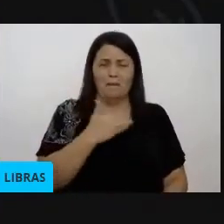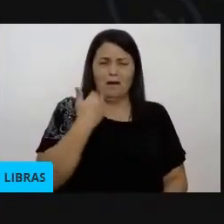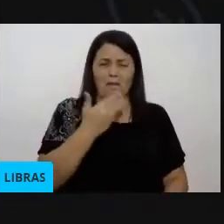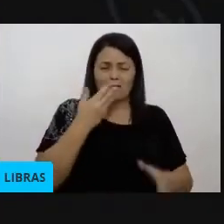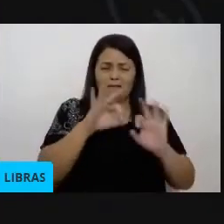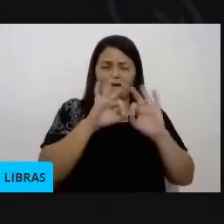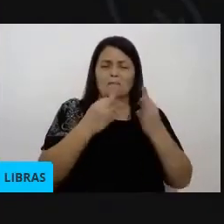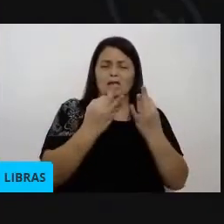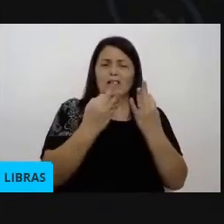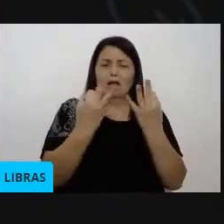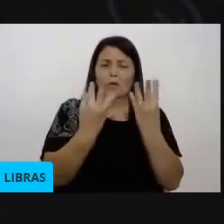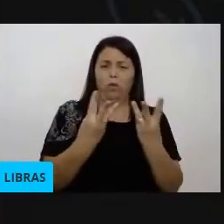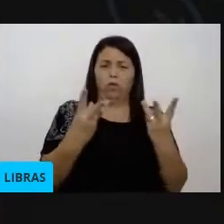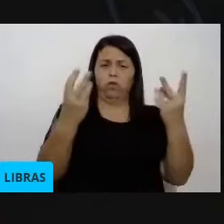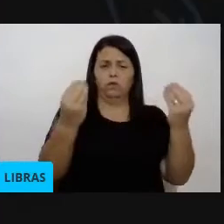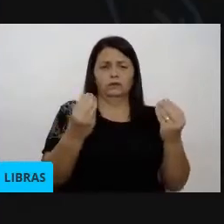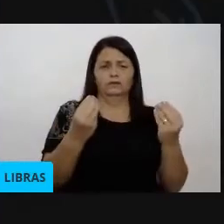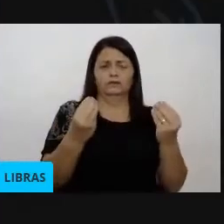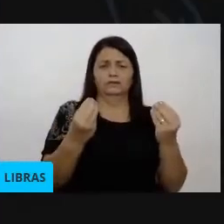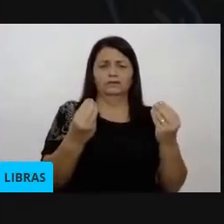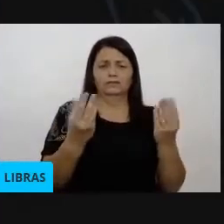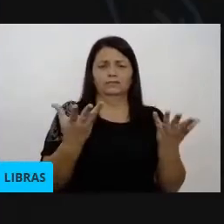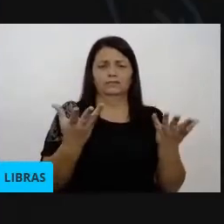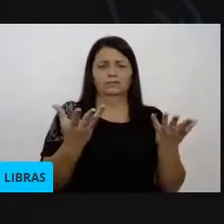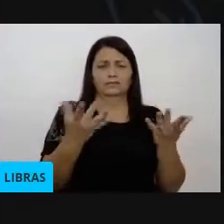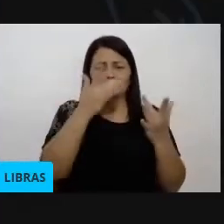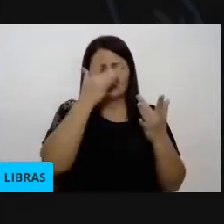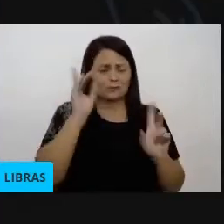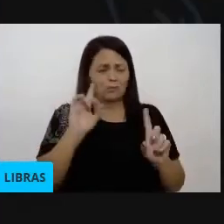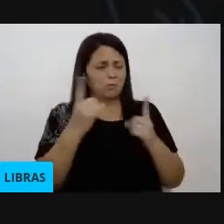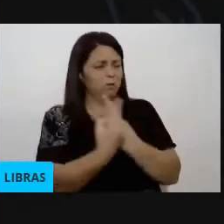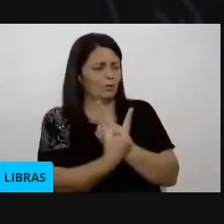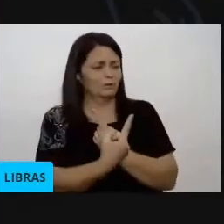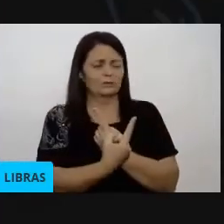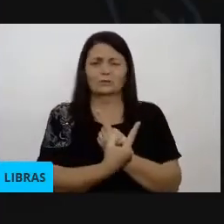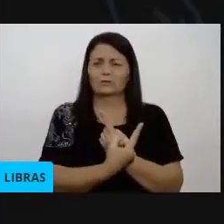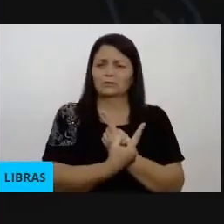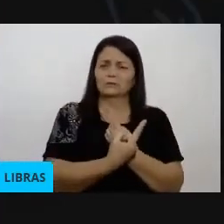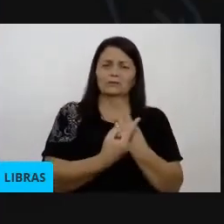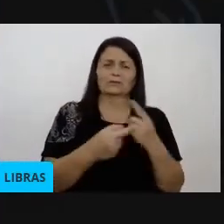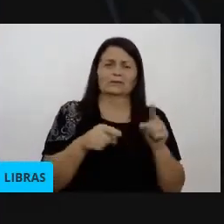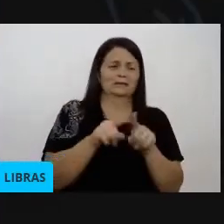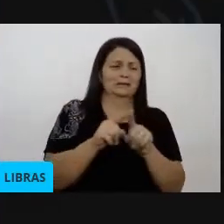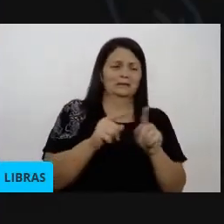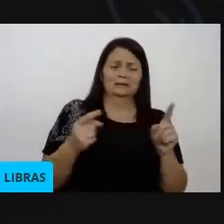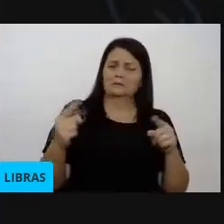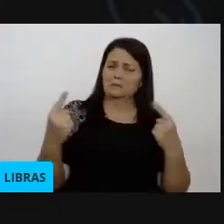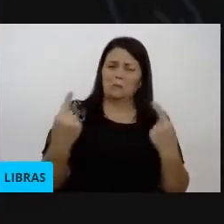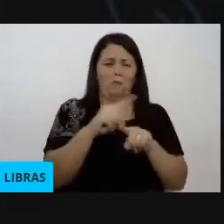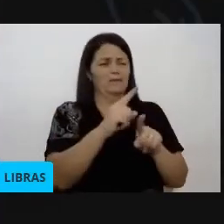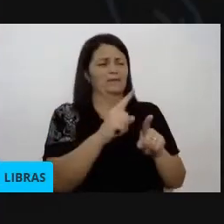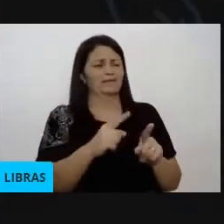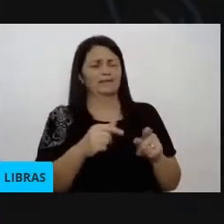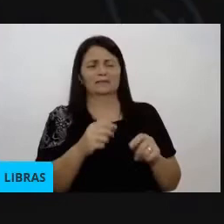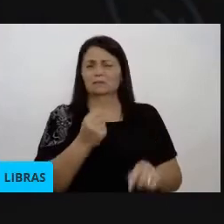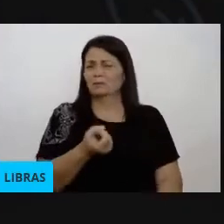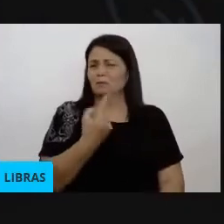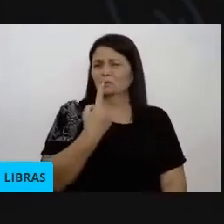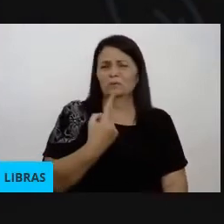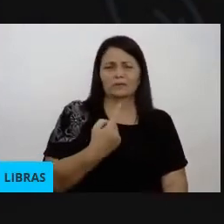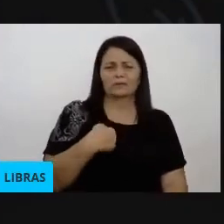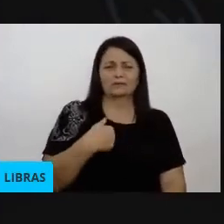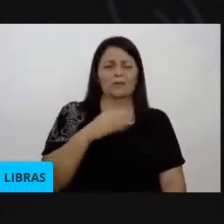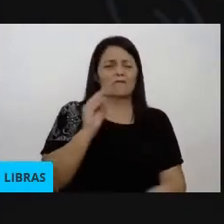inteiras. Todo mundo que diz o oposto, todo processo negacionista é um absurdo. E para mim é má